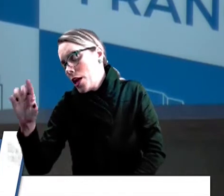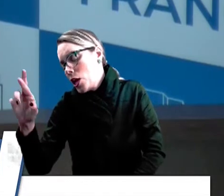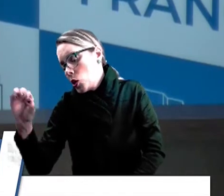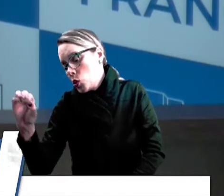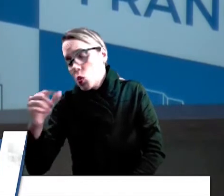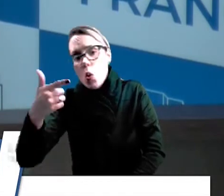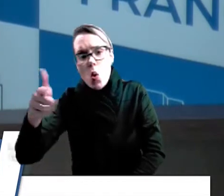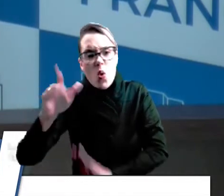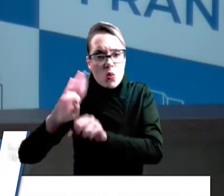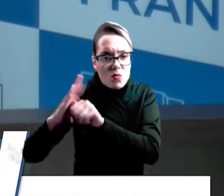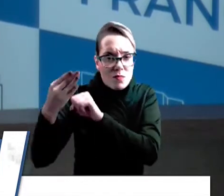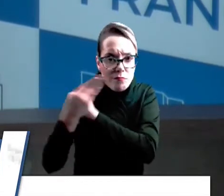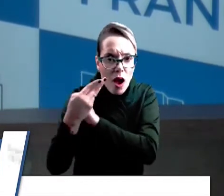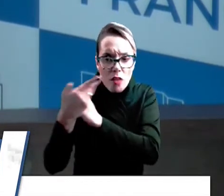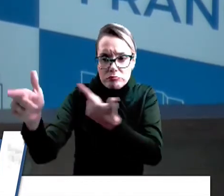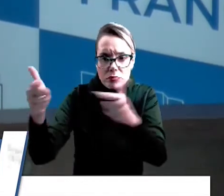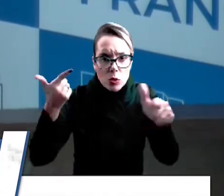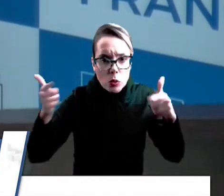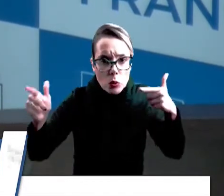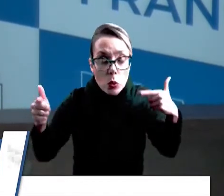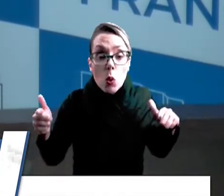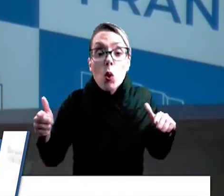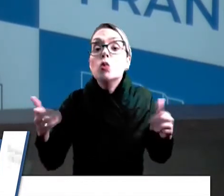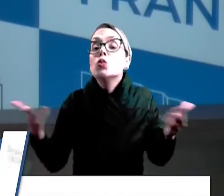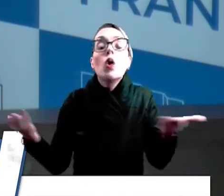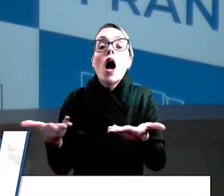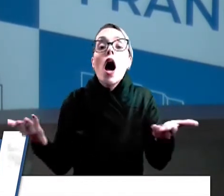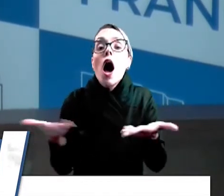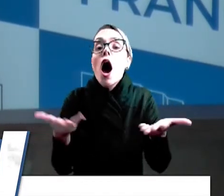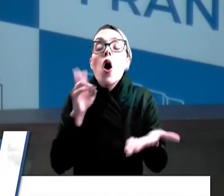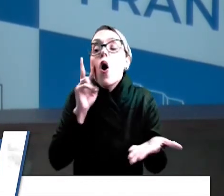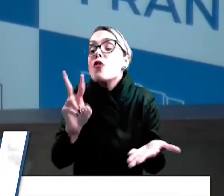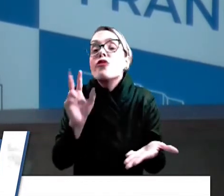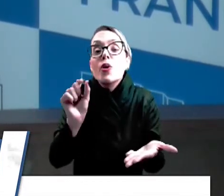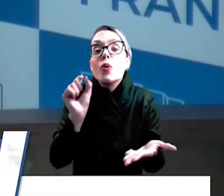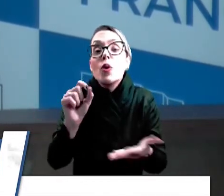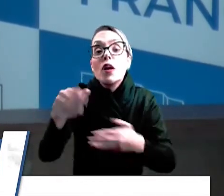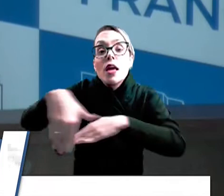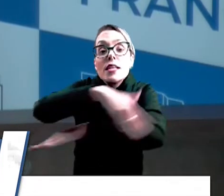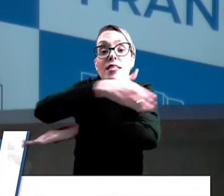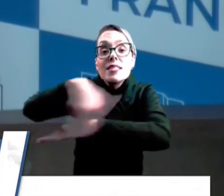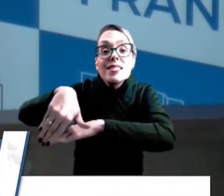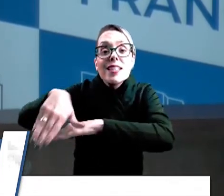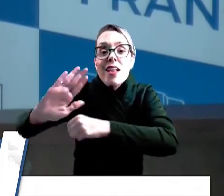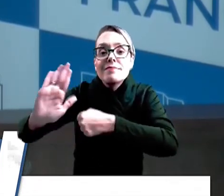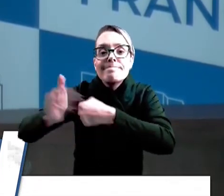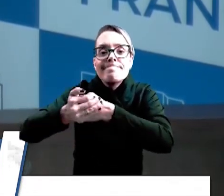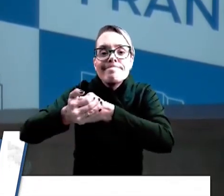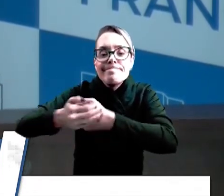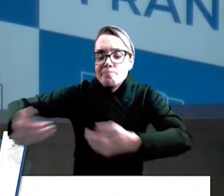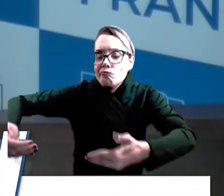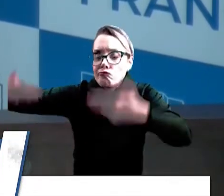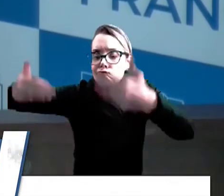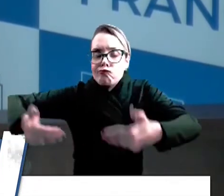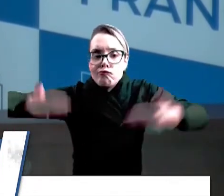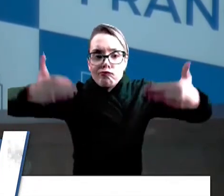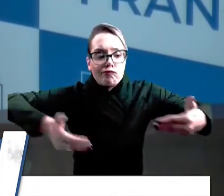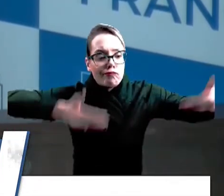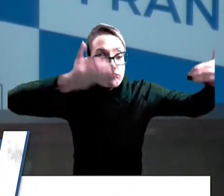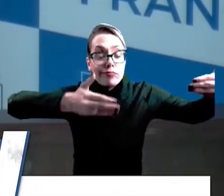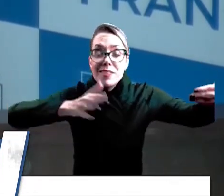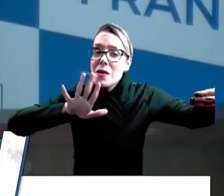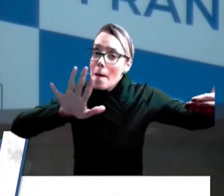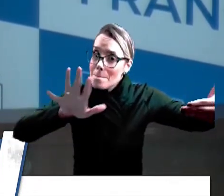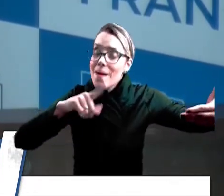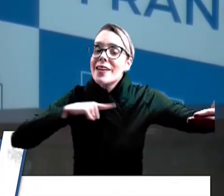a estrada. Tamparam a estrada. Né? E já existe uma lei, o direito de servidão, de passagem. Como que